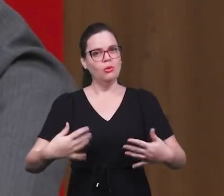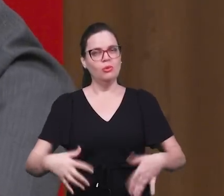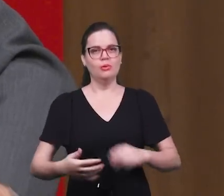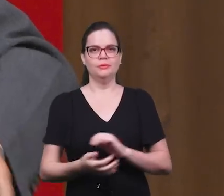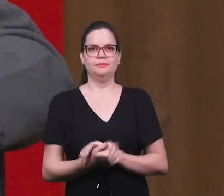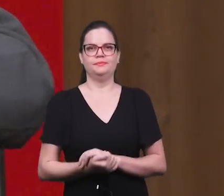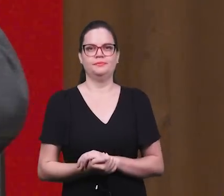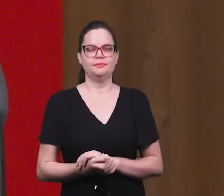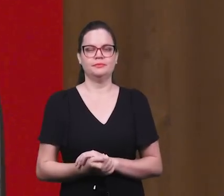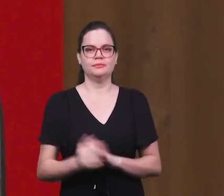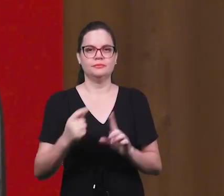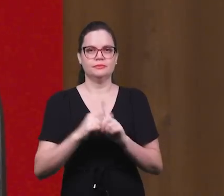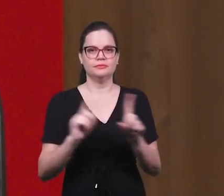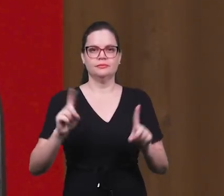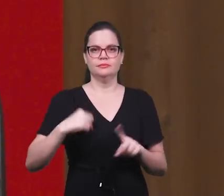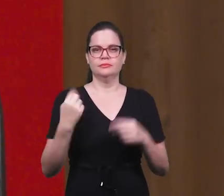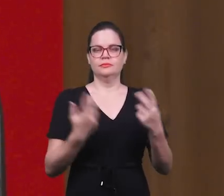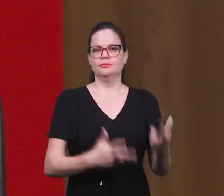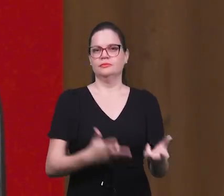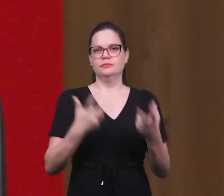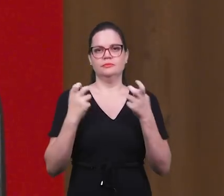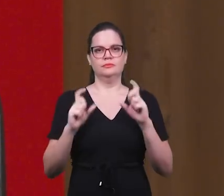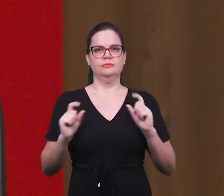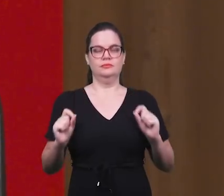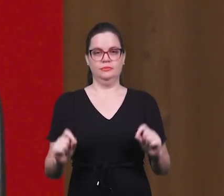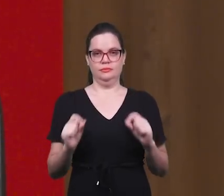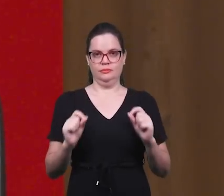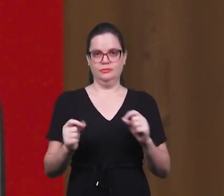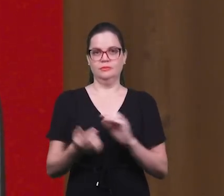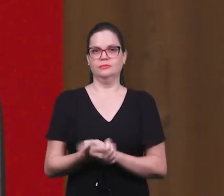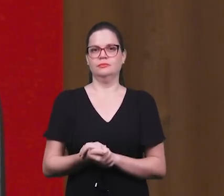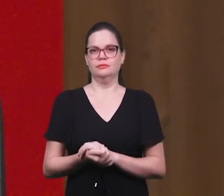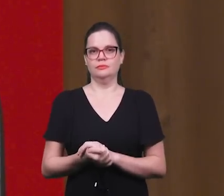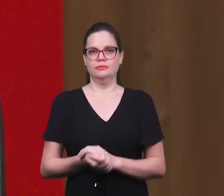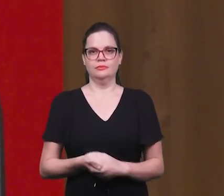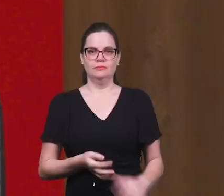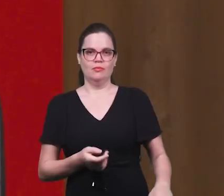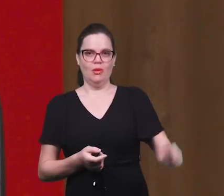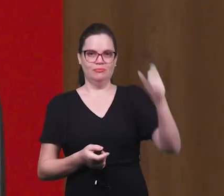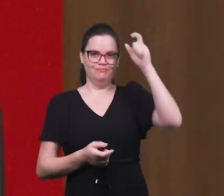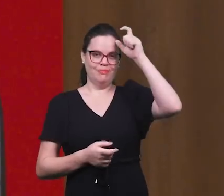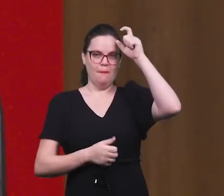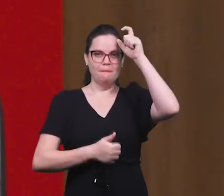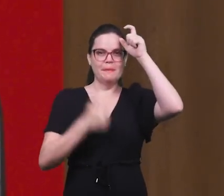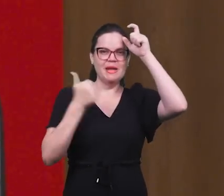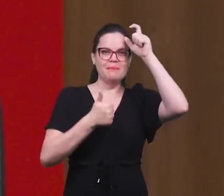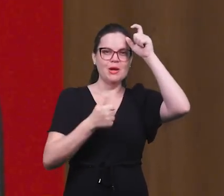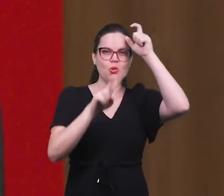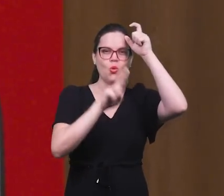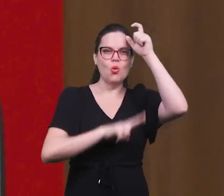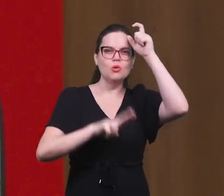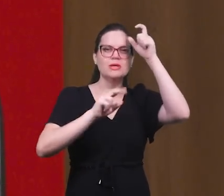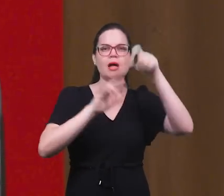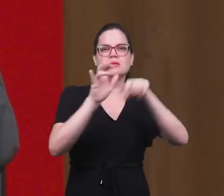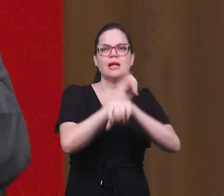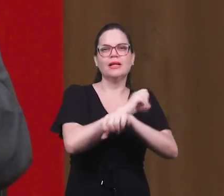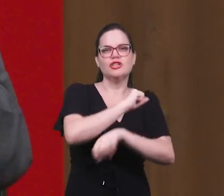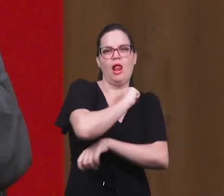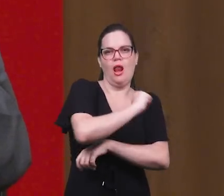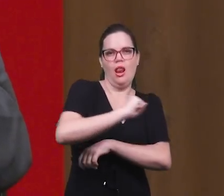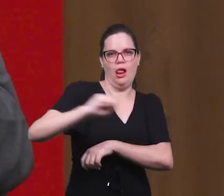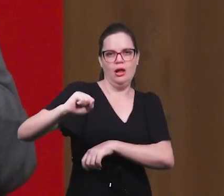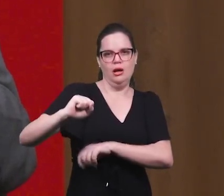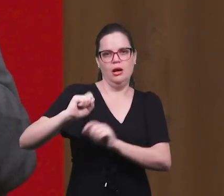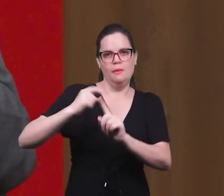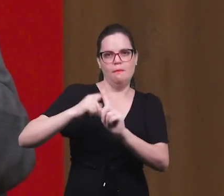se observa na história, então, que o adversário, ele usa a espada para matar. Mas ele tem outra estratégia terrível